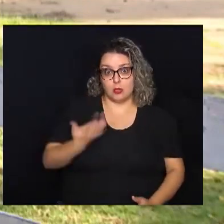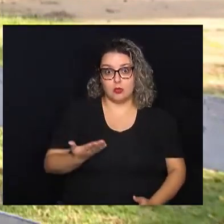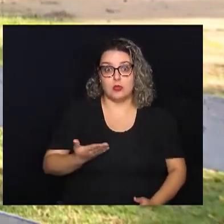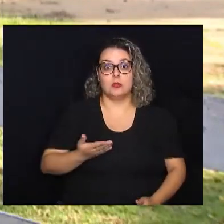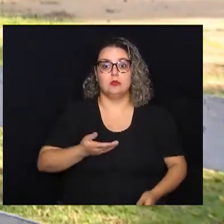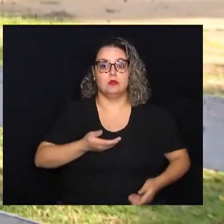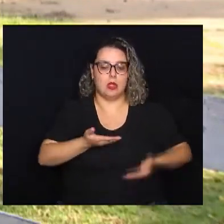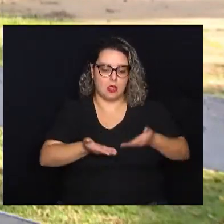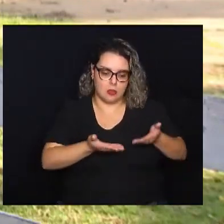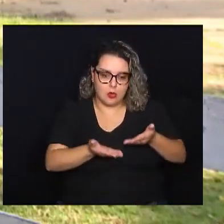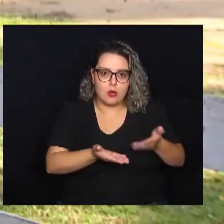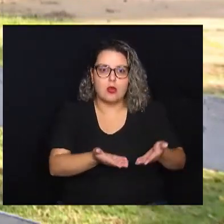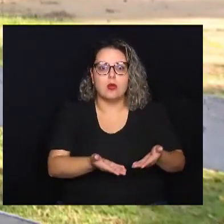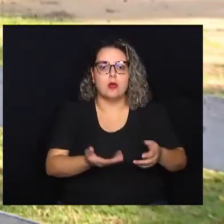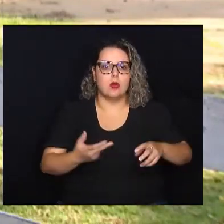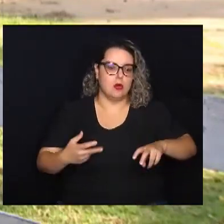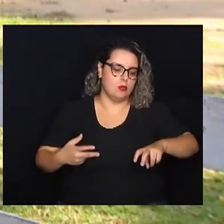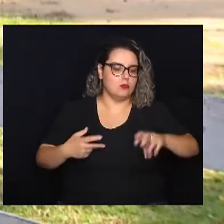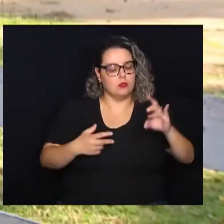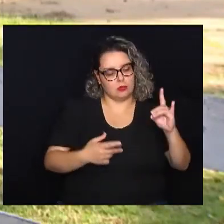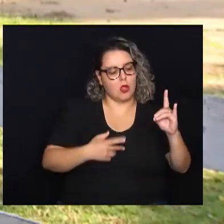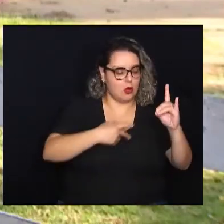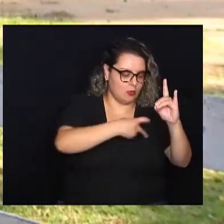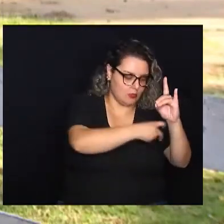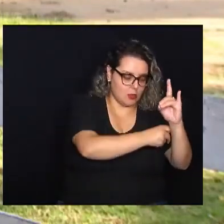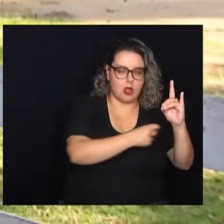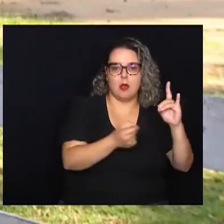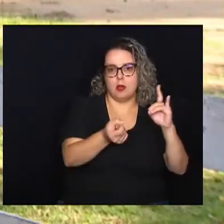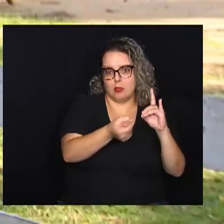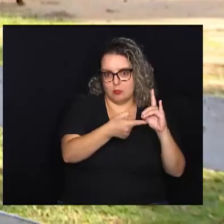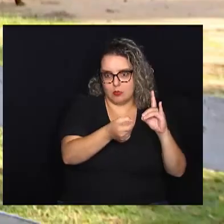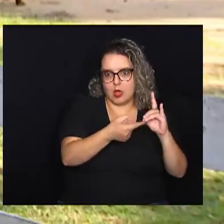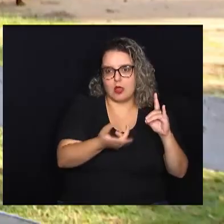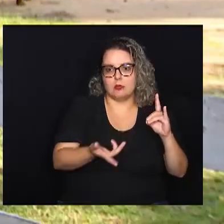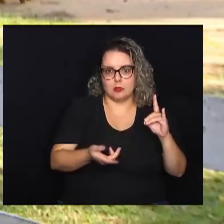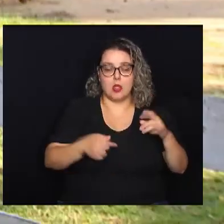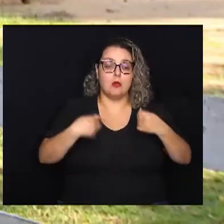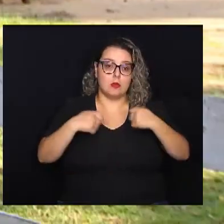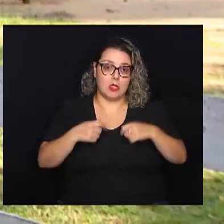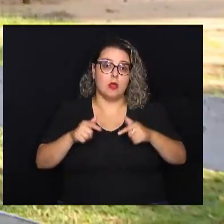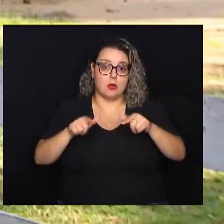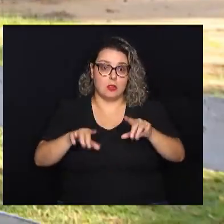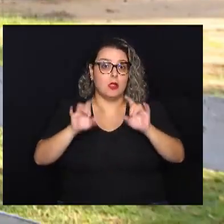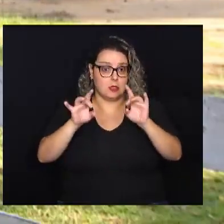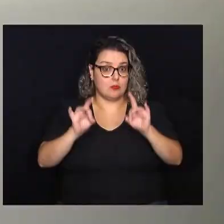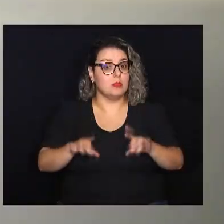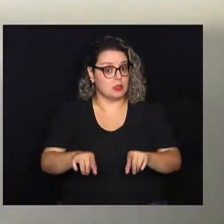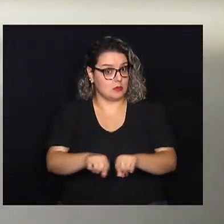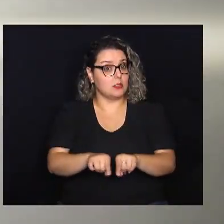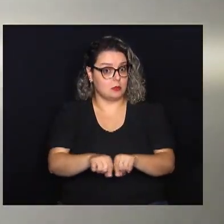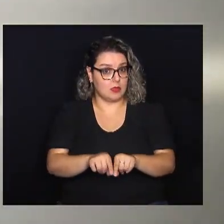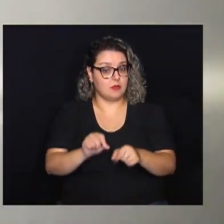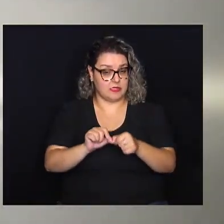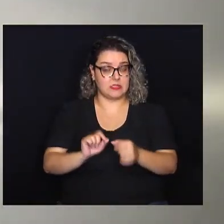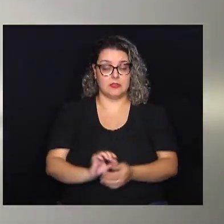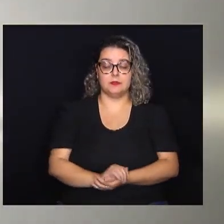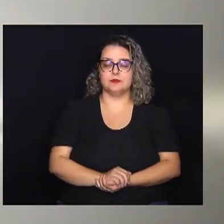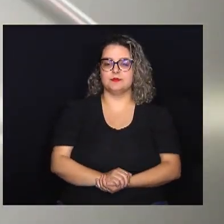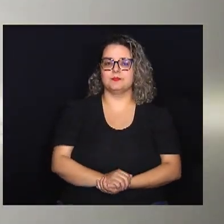para fazer alguma vacinação alguma medicação a gente tem que ter um lugar específico também para tá fazendo isso